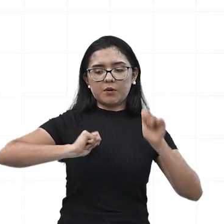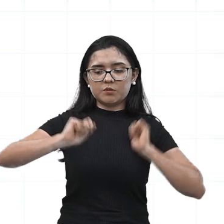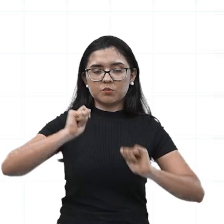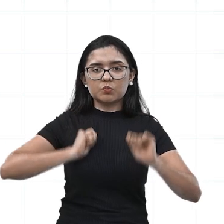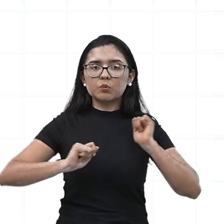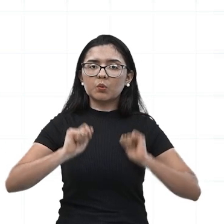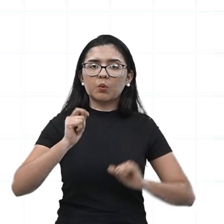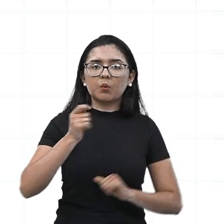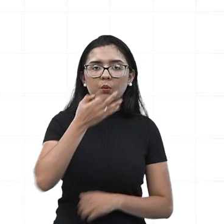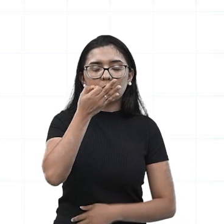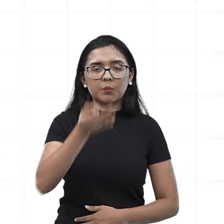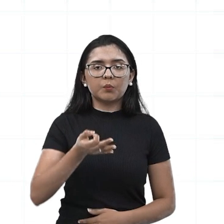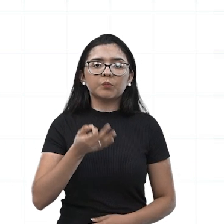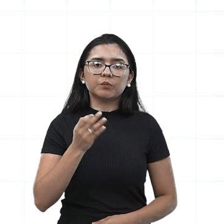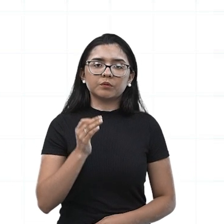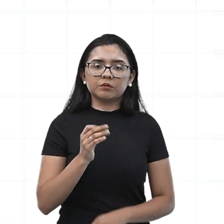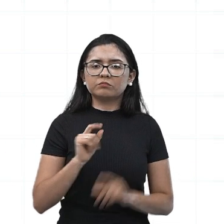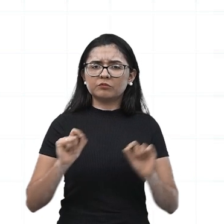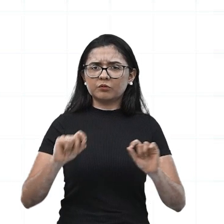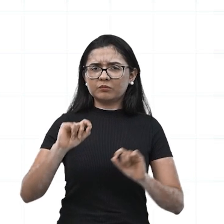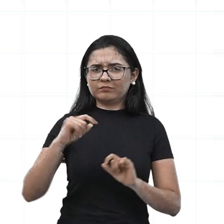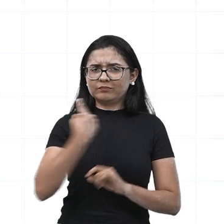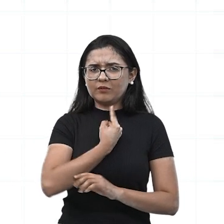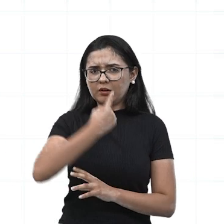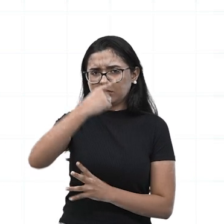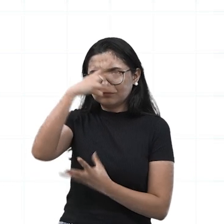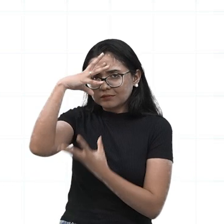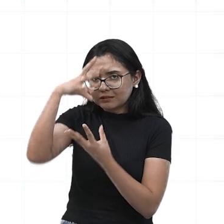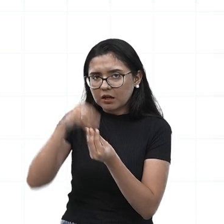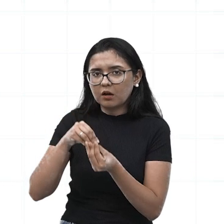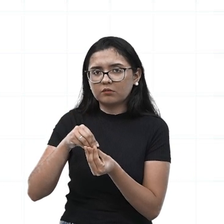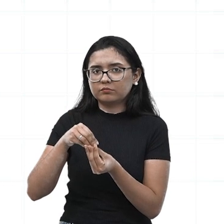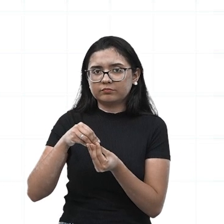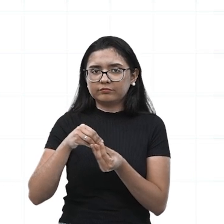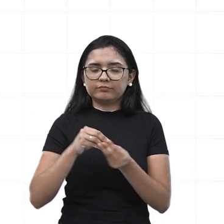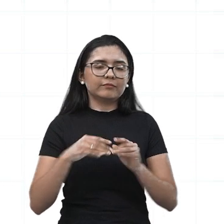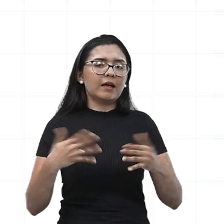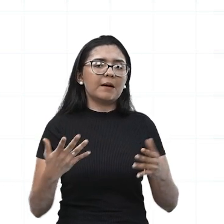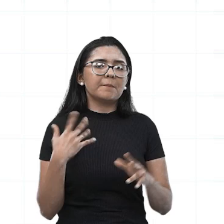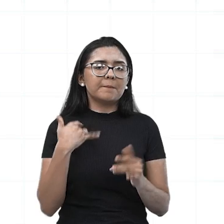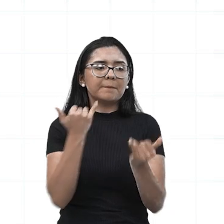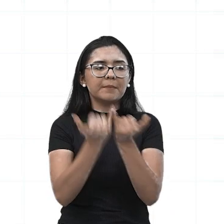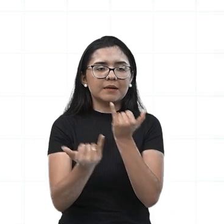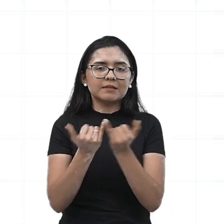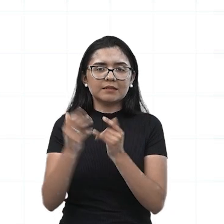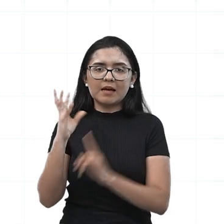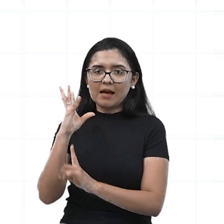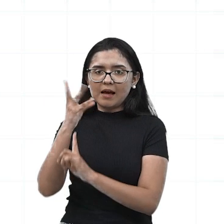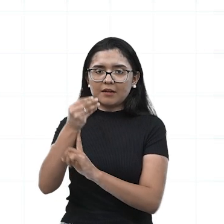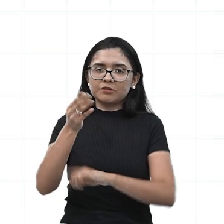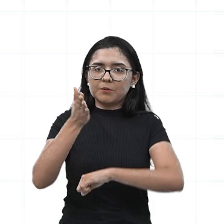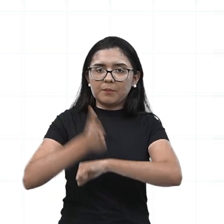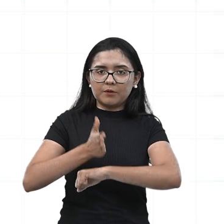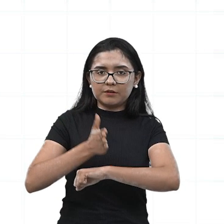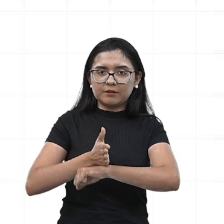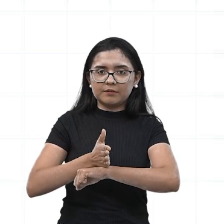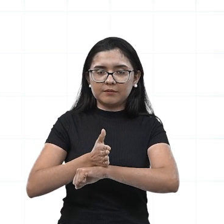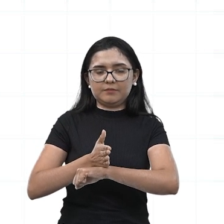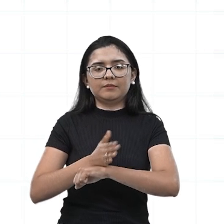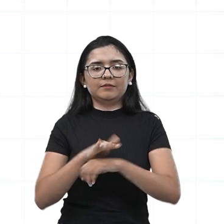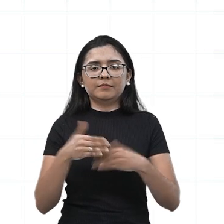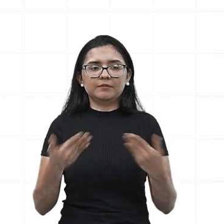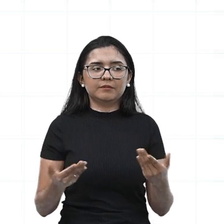comentam algo que não são compreensível, que nem a arte moderna, certo? É uma linguagem meio confusa. Depois